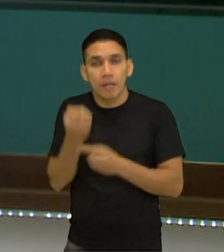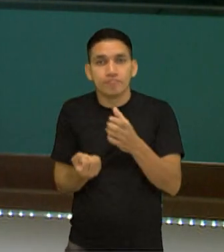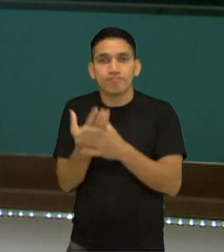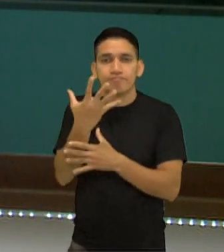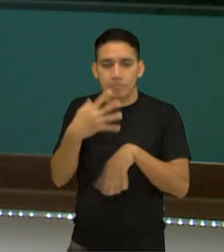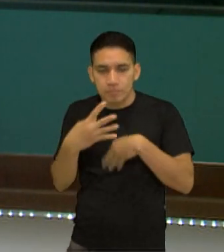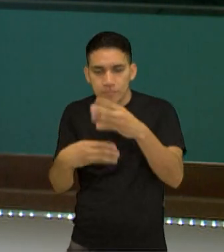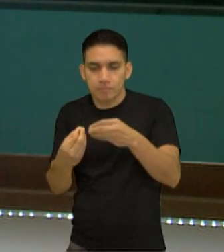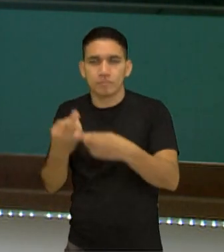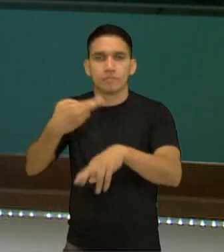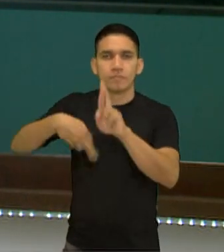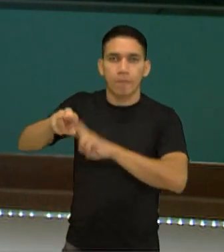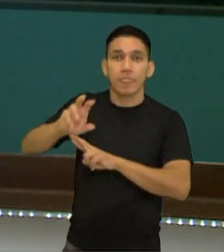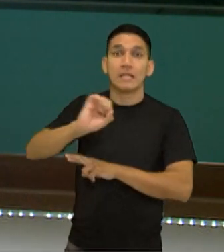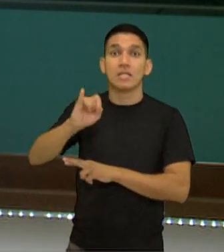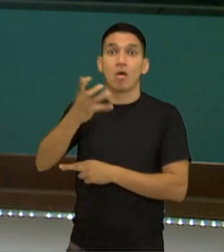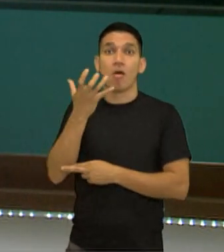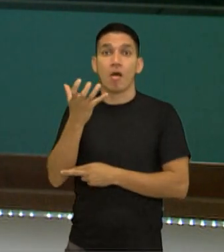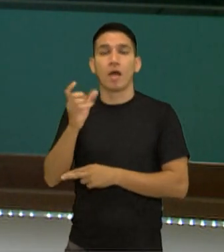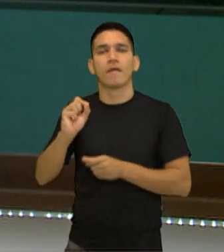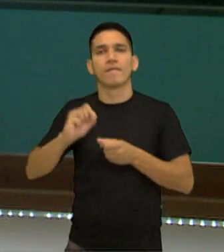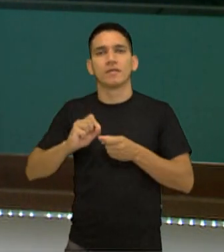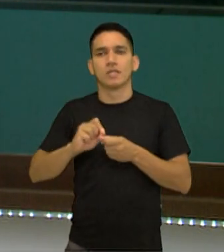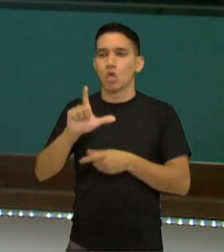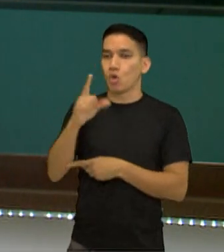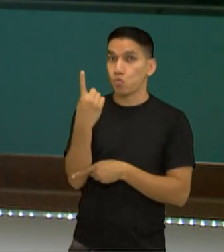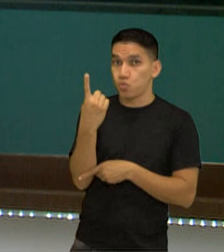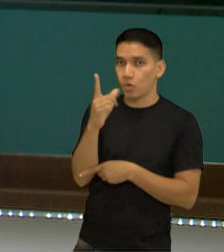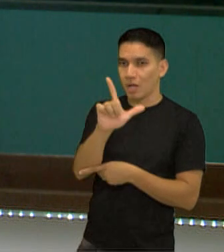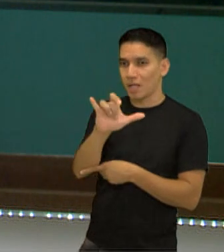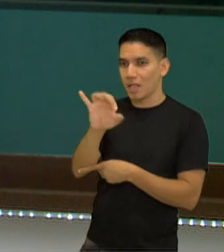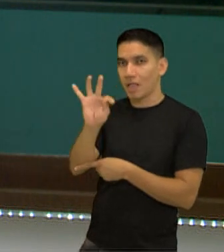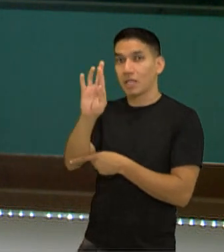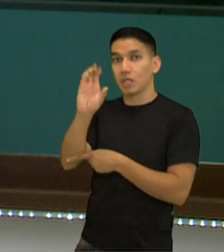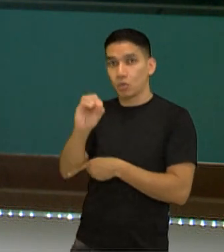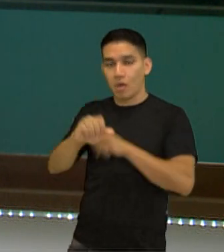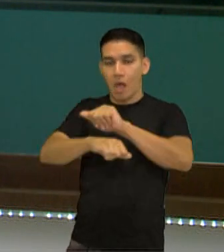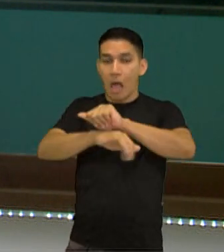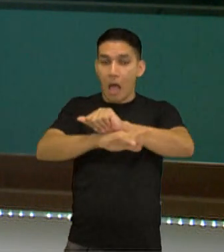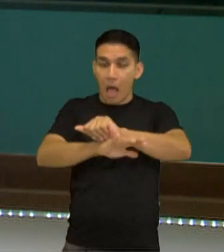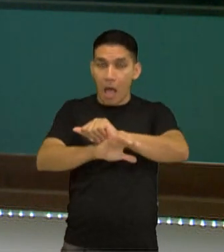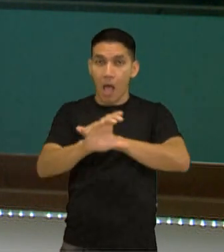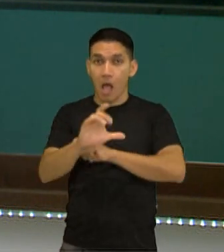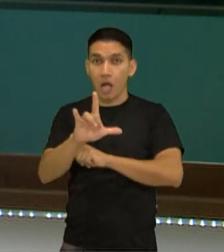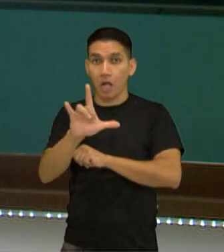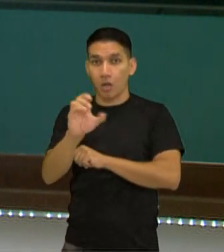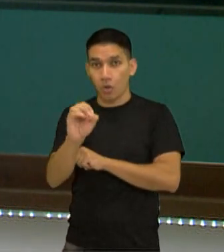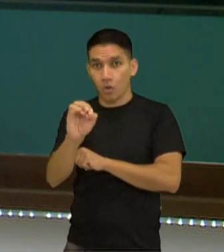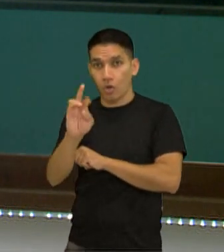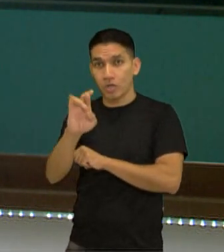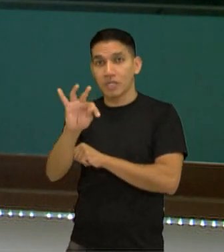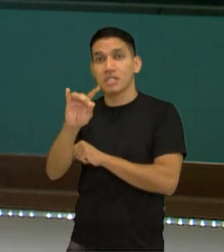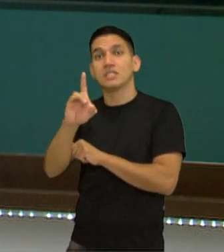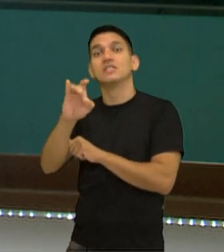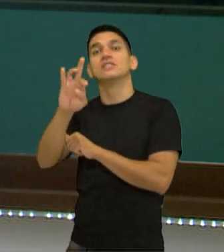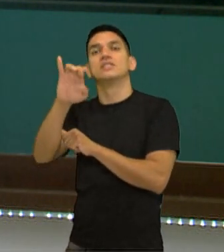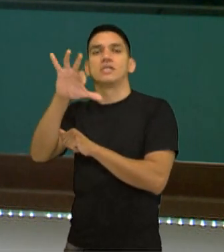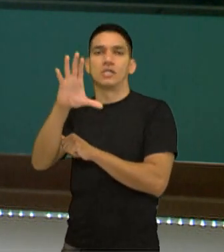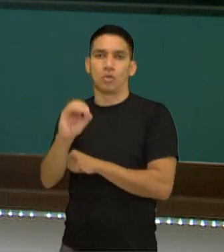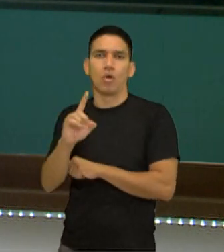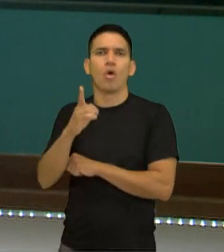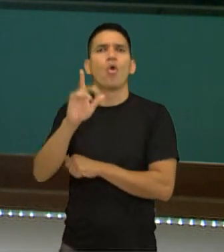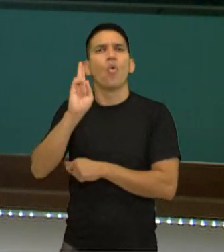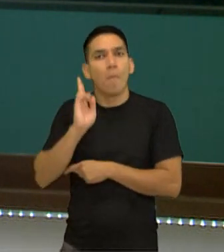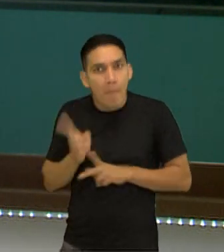quero fabricar 1 litro de ácido clorídrico na mesma concentração que está dentro do nosso estômago,